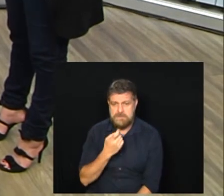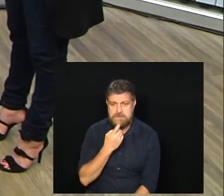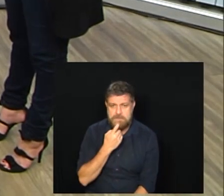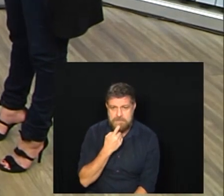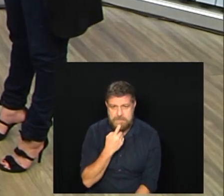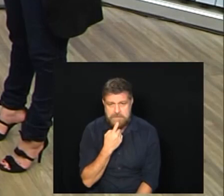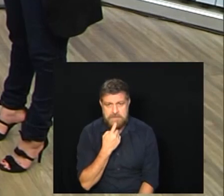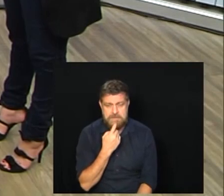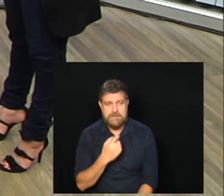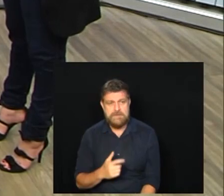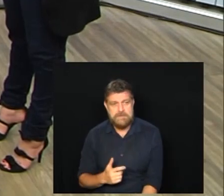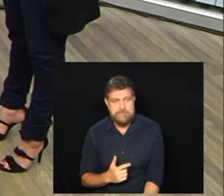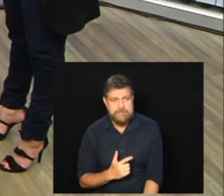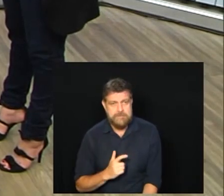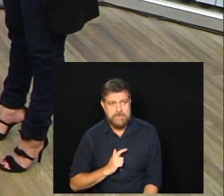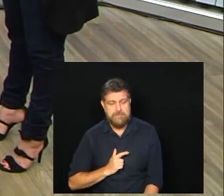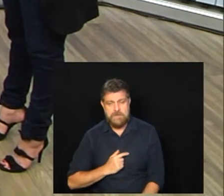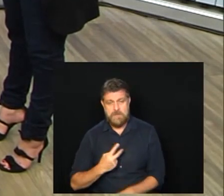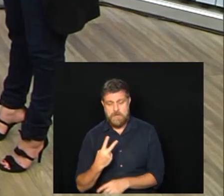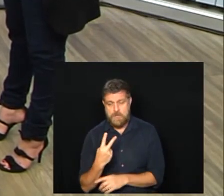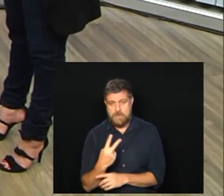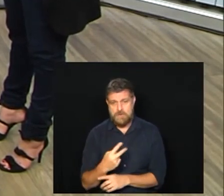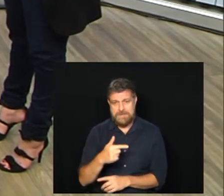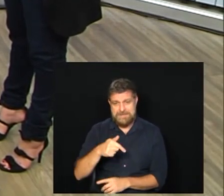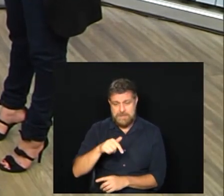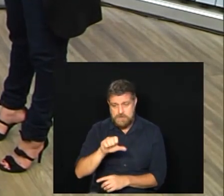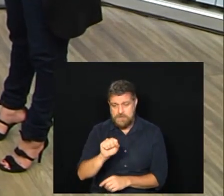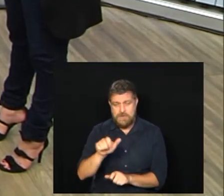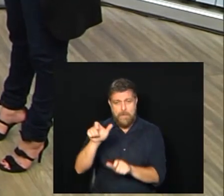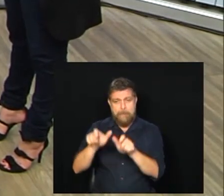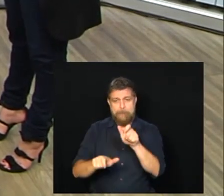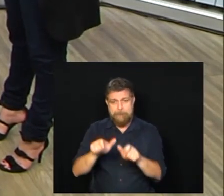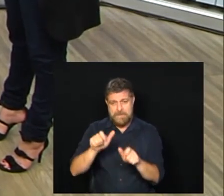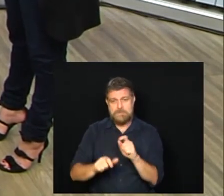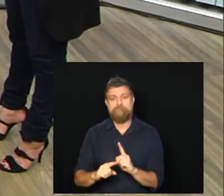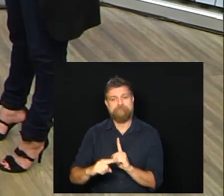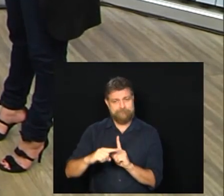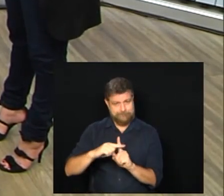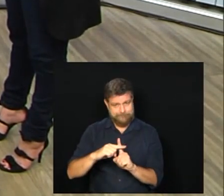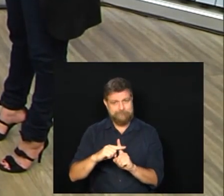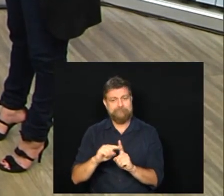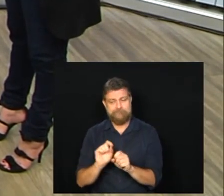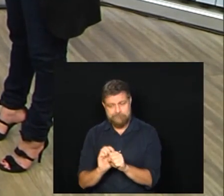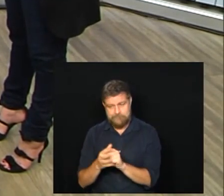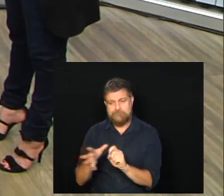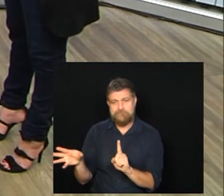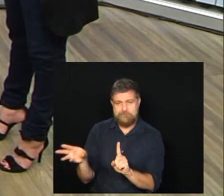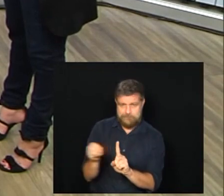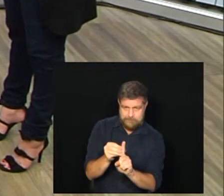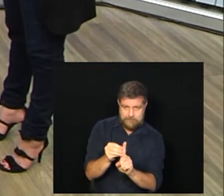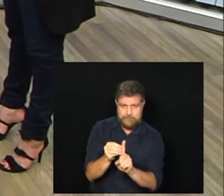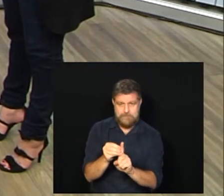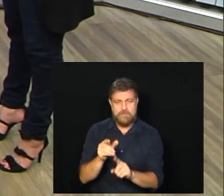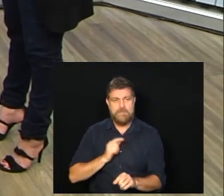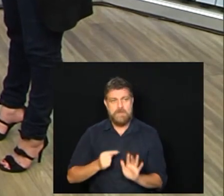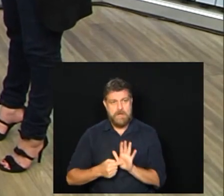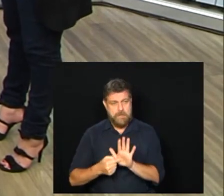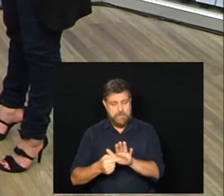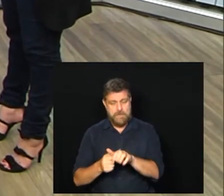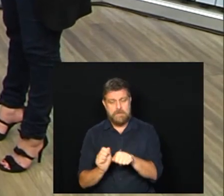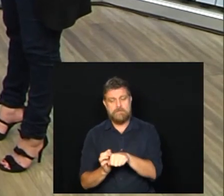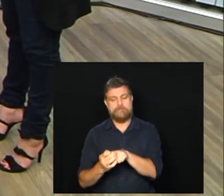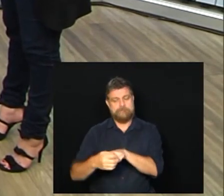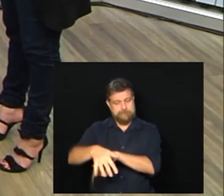esta última atualização, 278 pessoas testaram positivo para a Covid-19, o que mostra que a